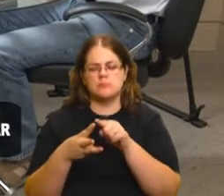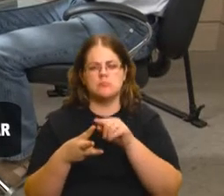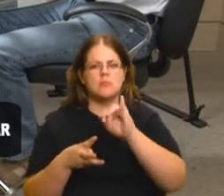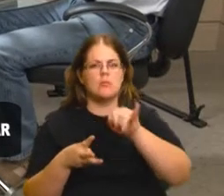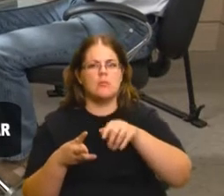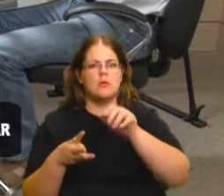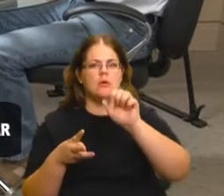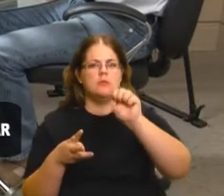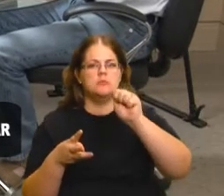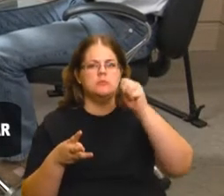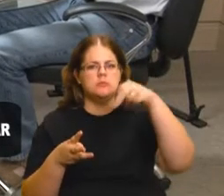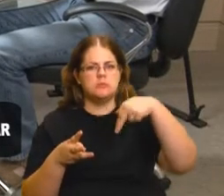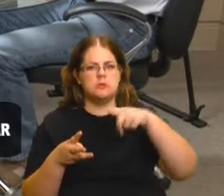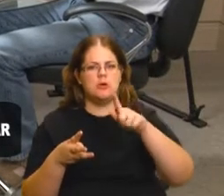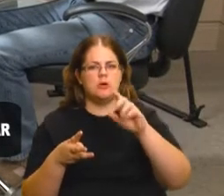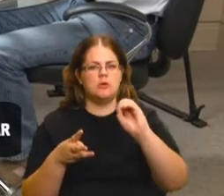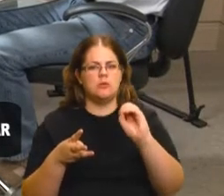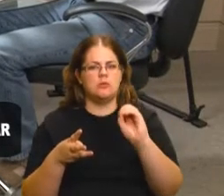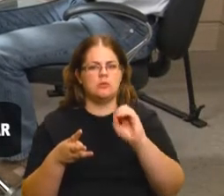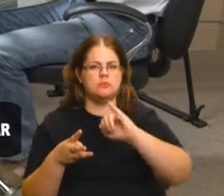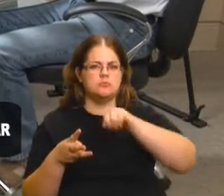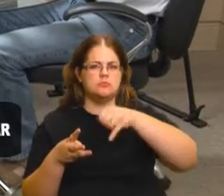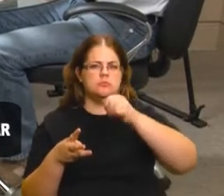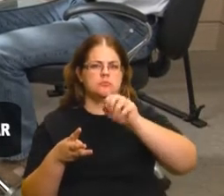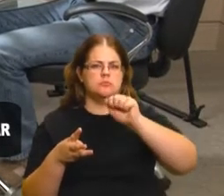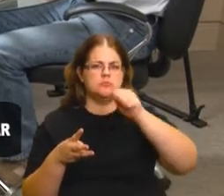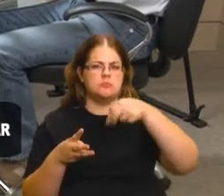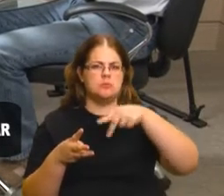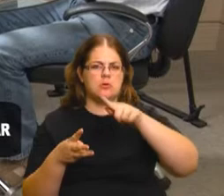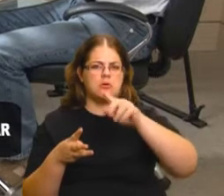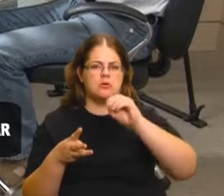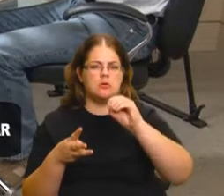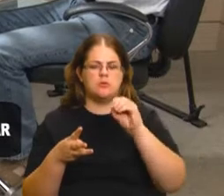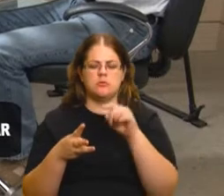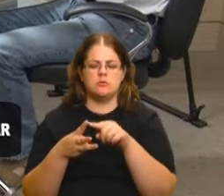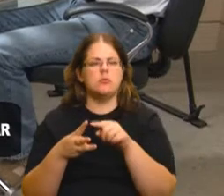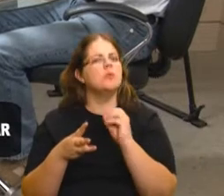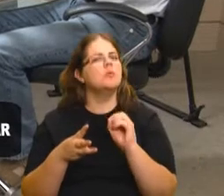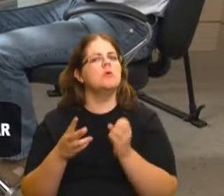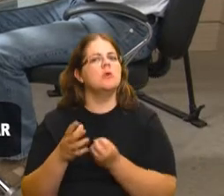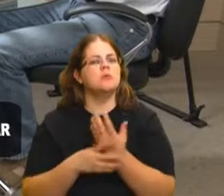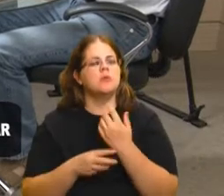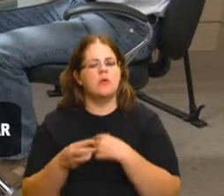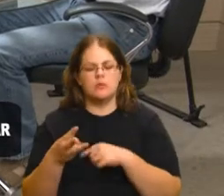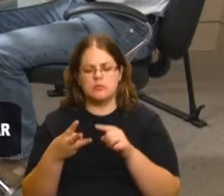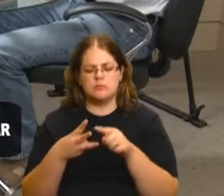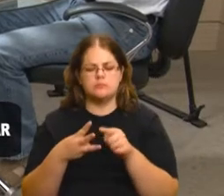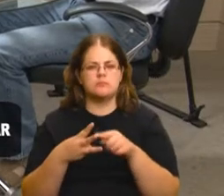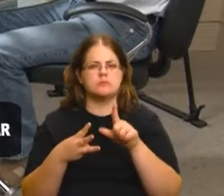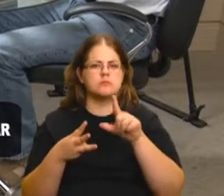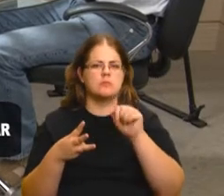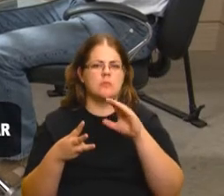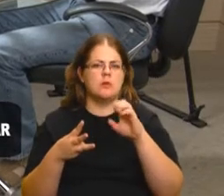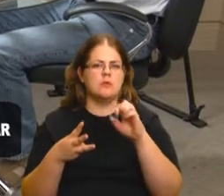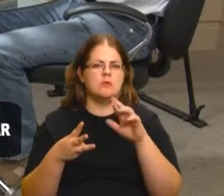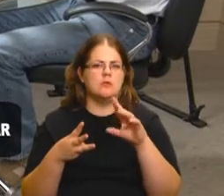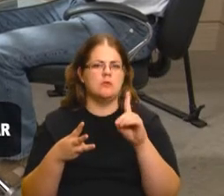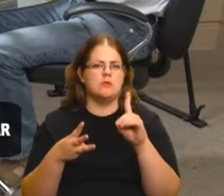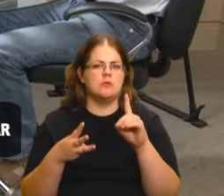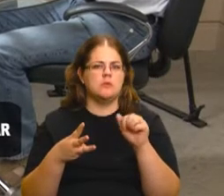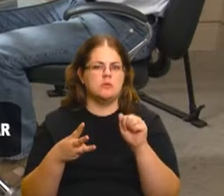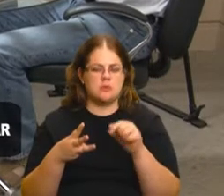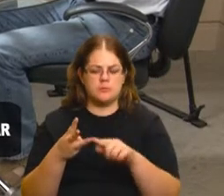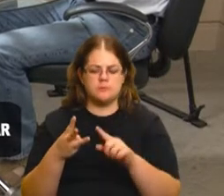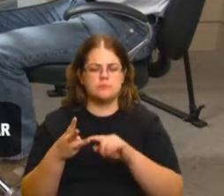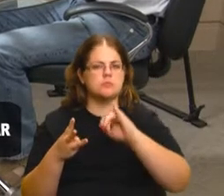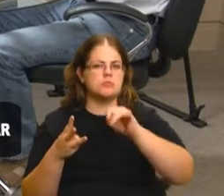do Jango, que até hoje se busca a resposta do que realmente aconteceu no Jango, o Lacerda e